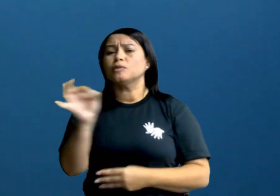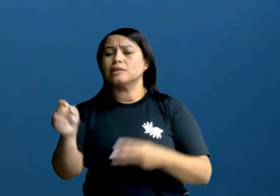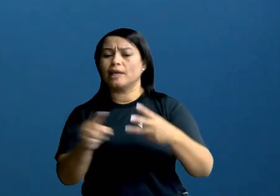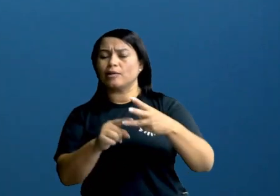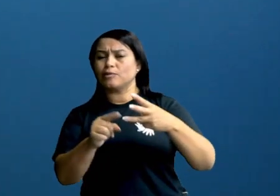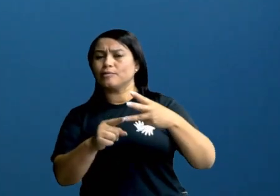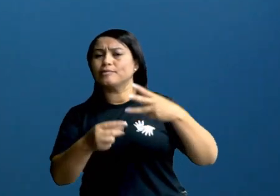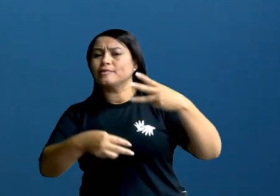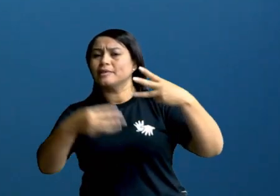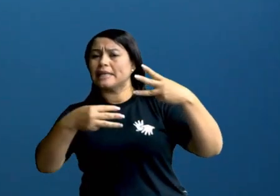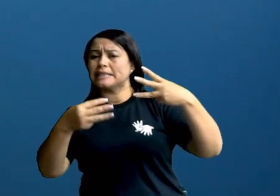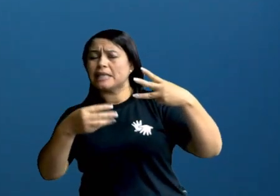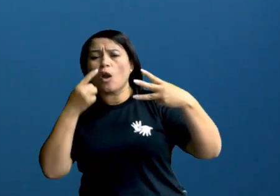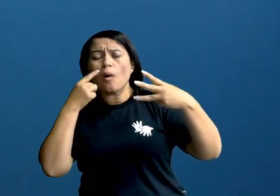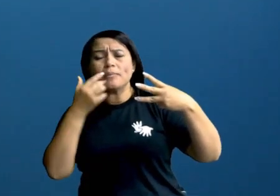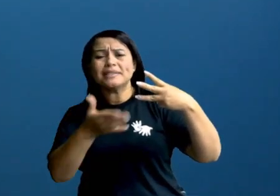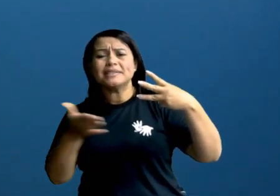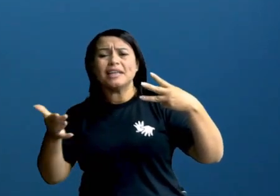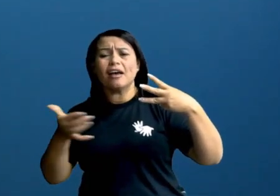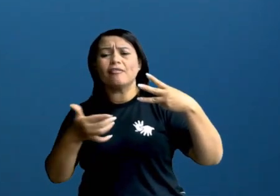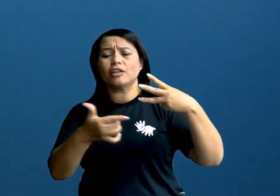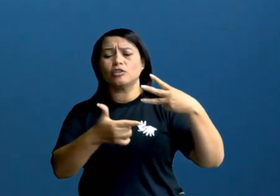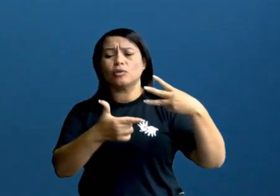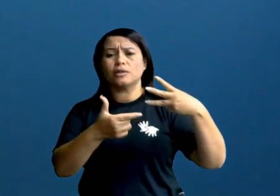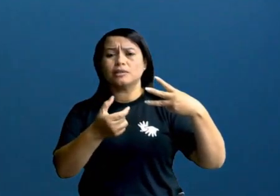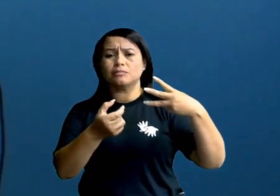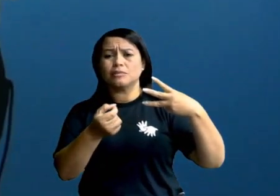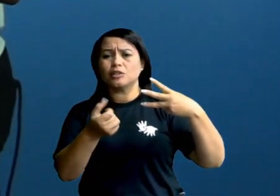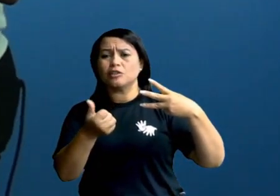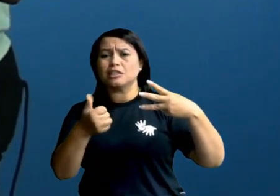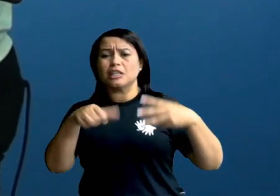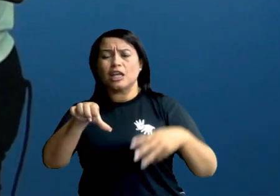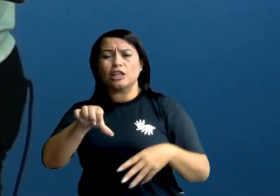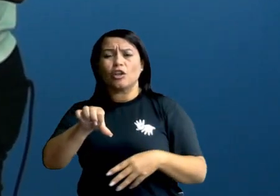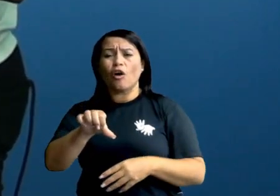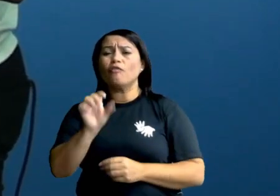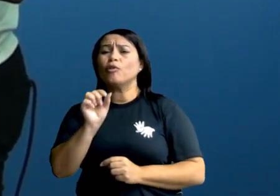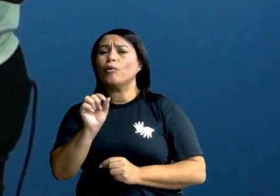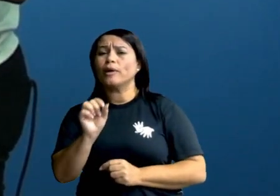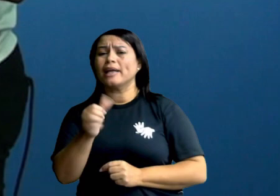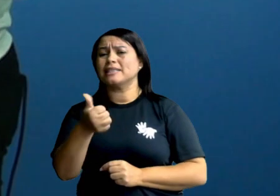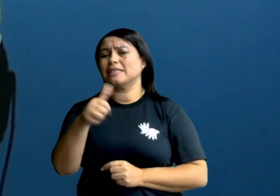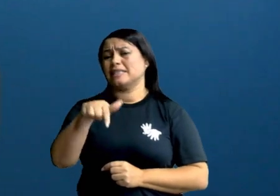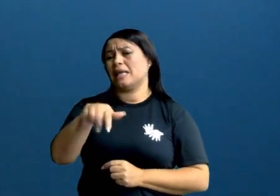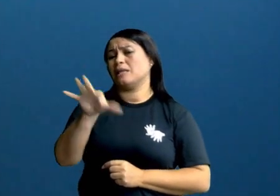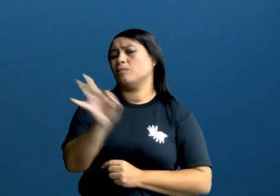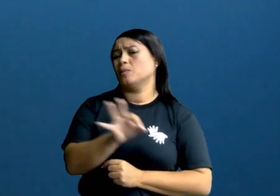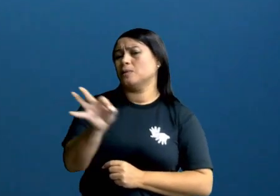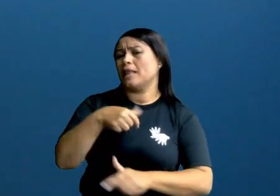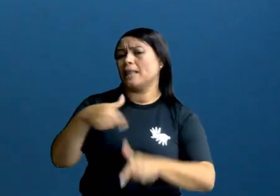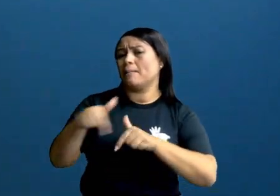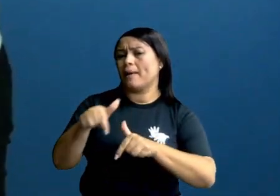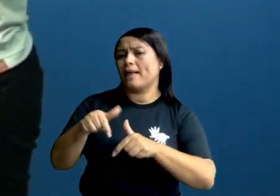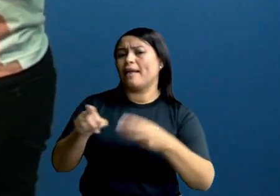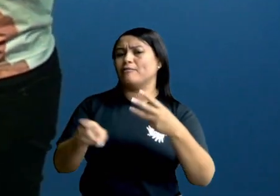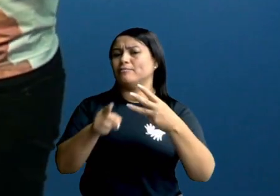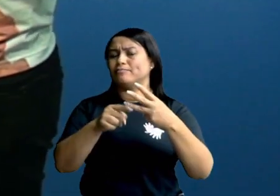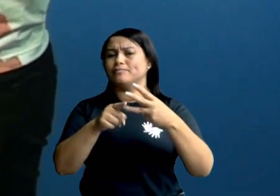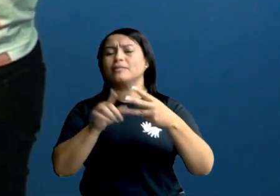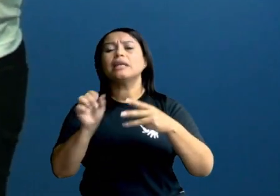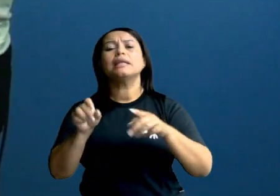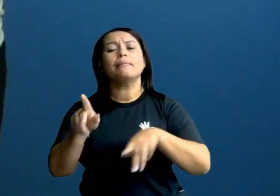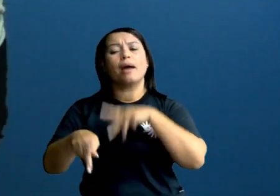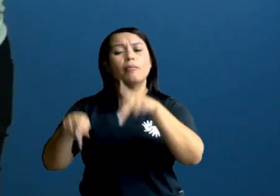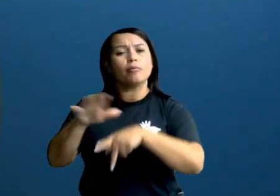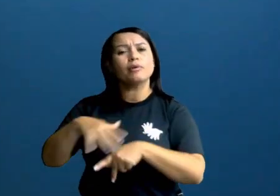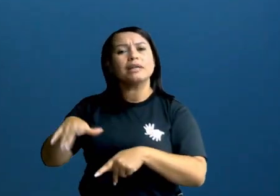Quando a gente vê em 2019, apenas 17% da população trabalhava no setor primário e a população